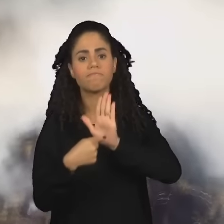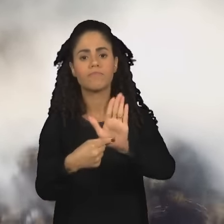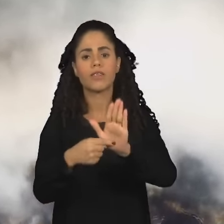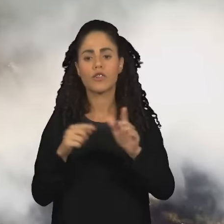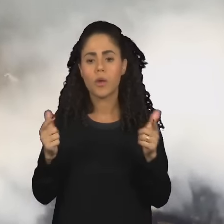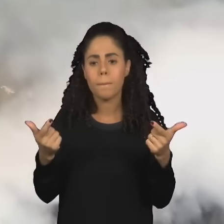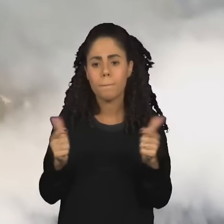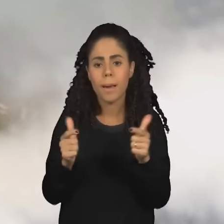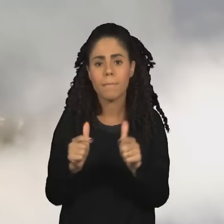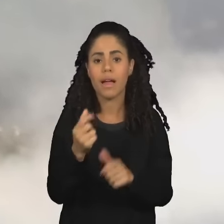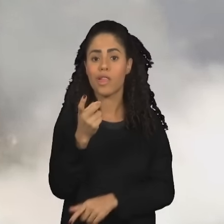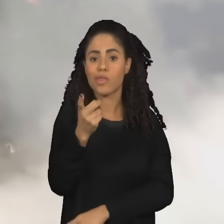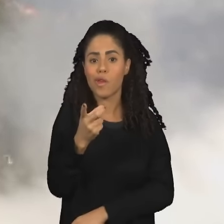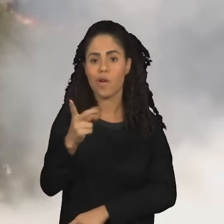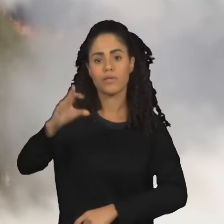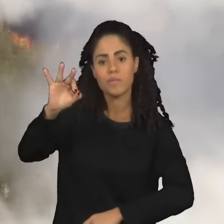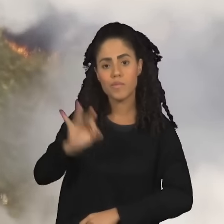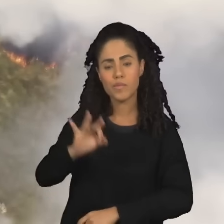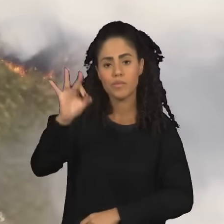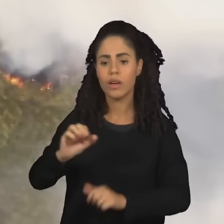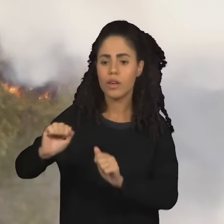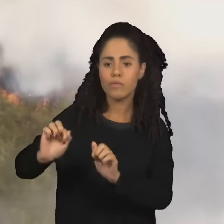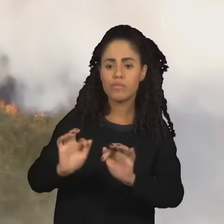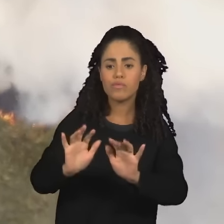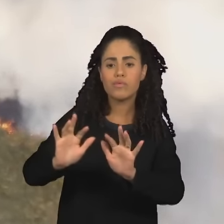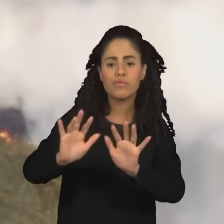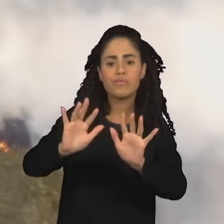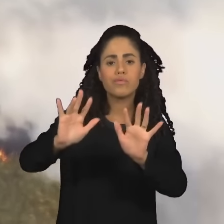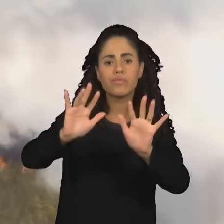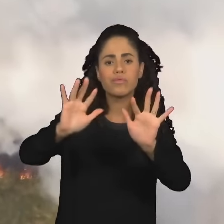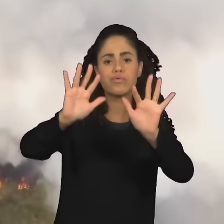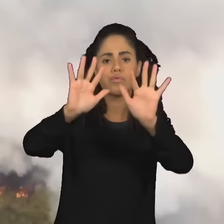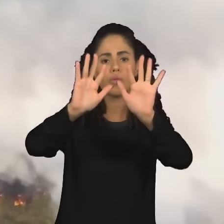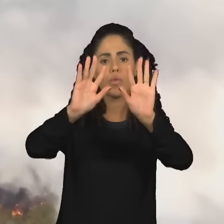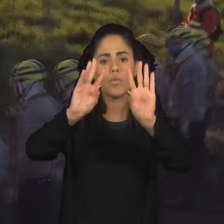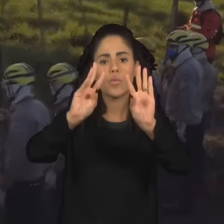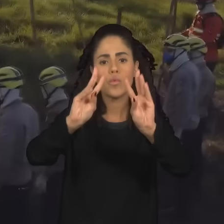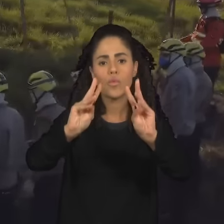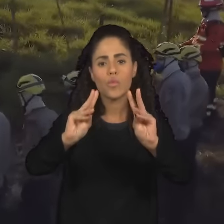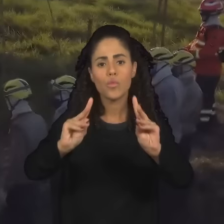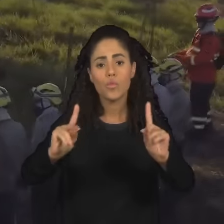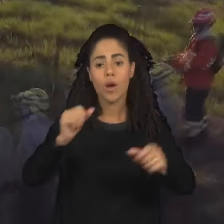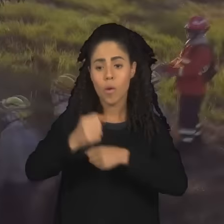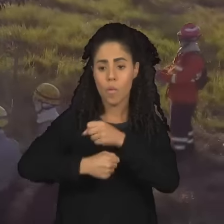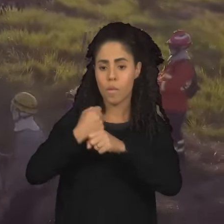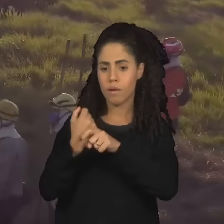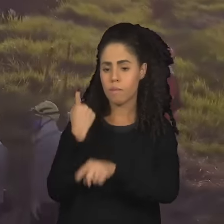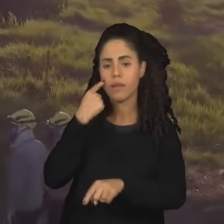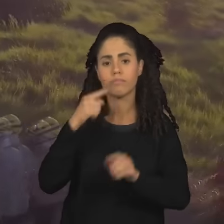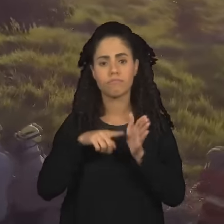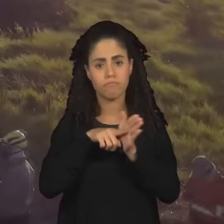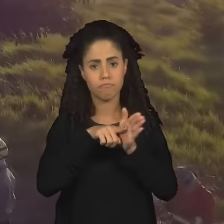de 12% nas emissões de gases de efeito estufa no ano passado. Mas, segundo o Observatório do Clima,